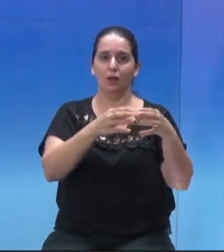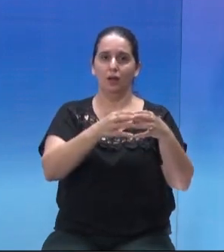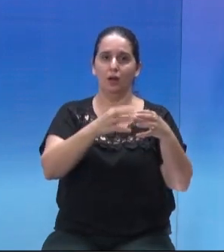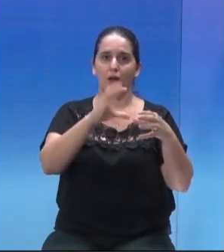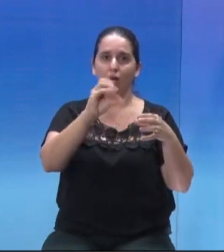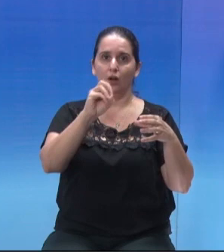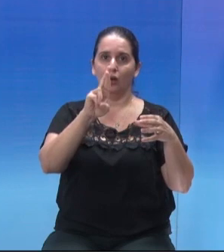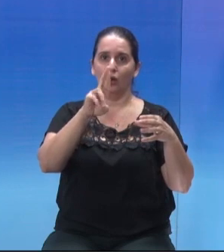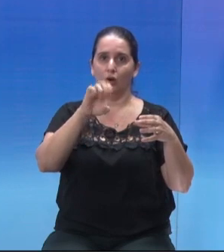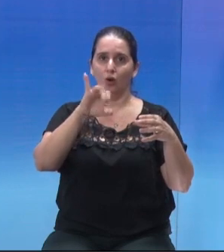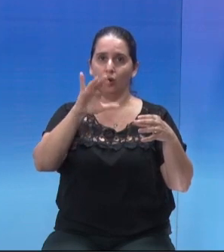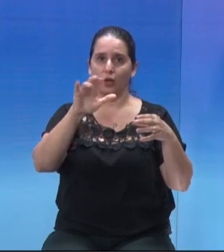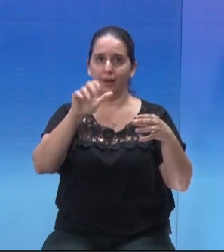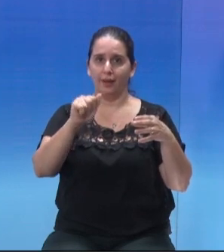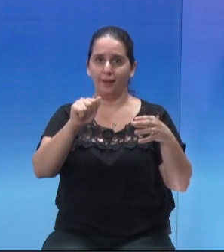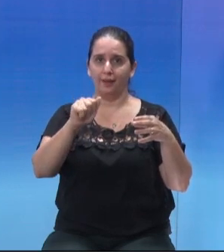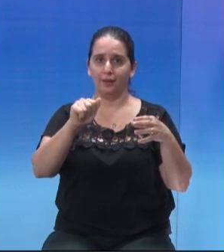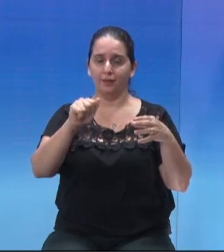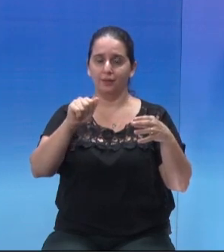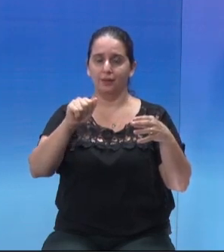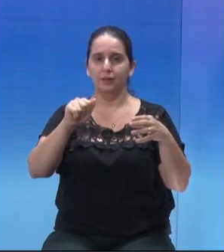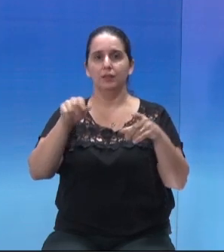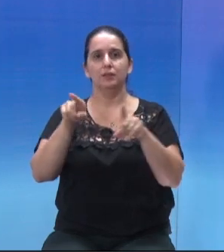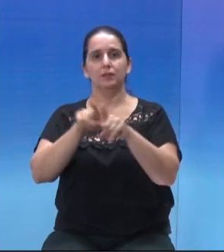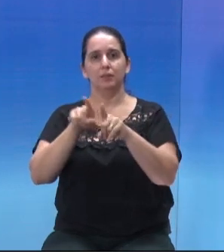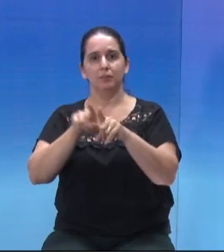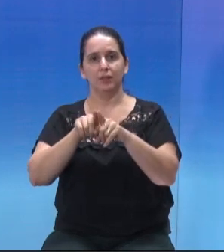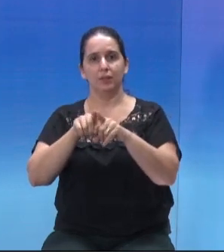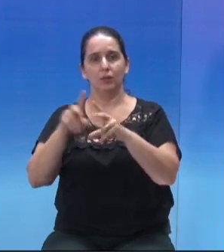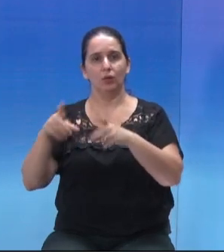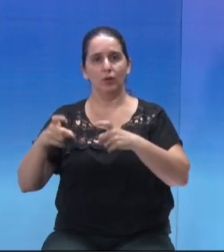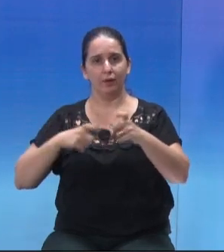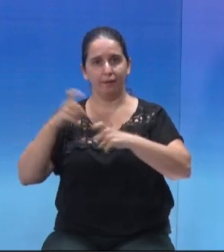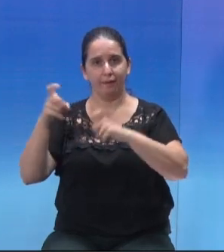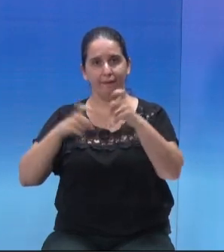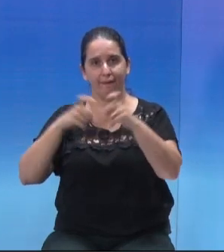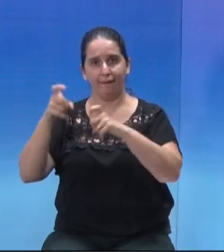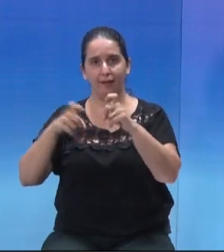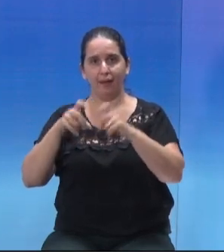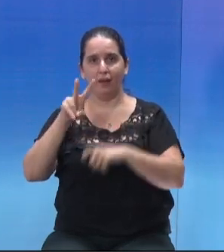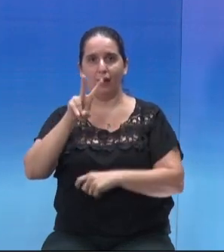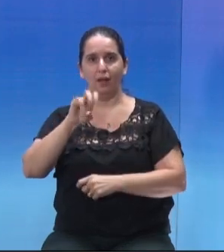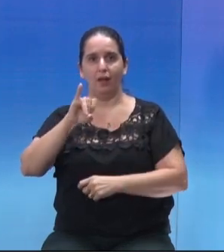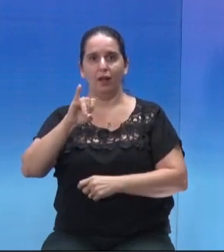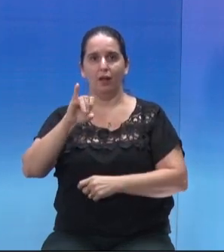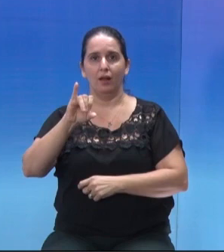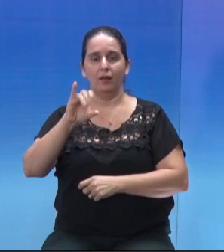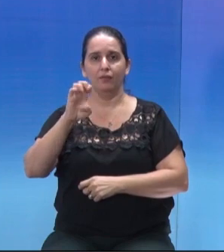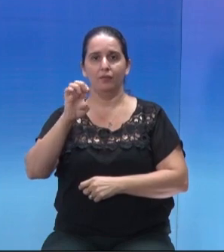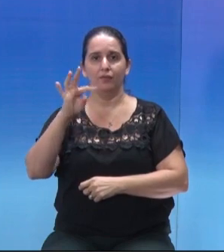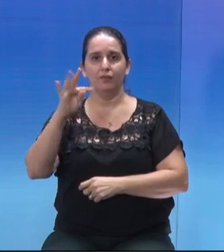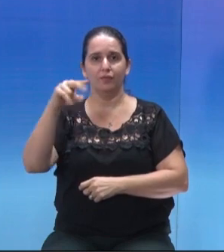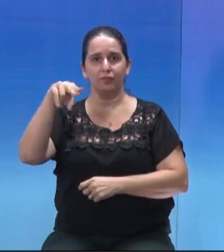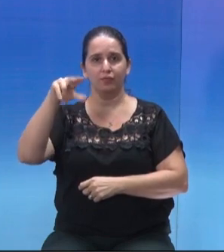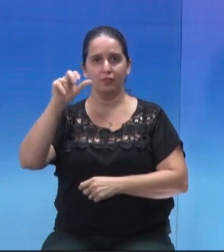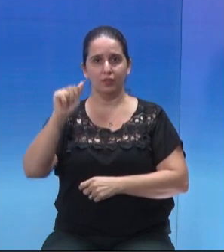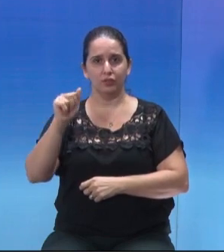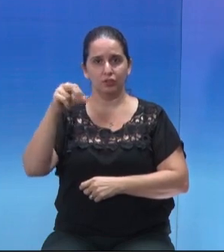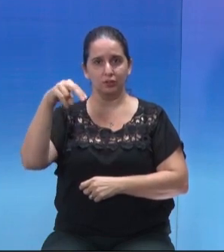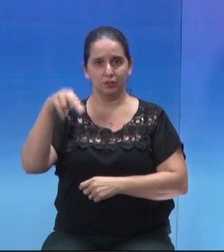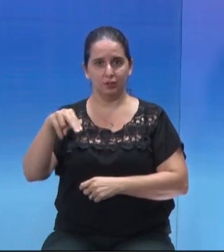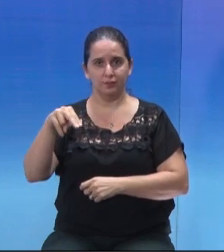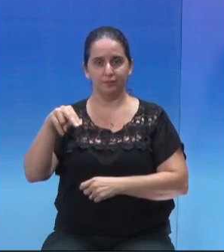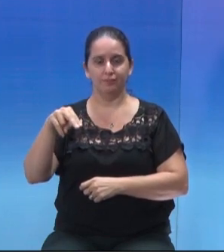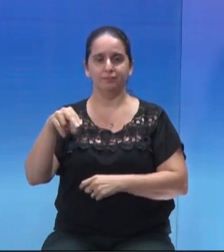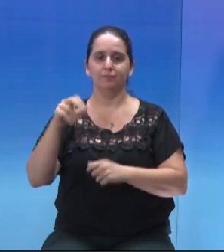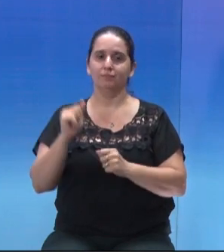do Sul. Eles vão se envolver na guerra do Vietnã. Por isso, essa questão da letra A, essa pergunta, essa resposta letra